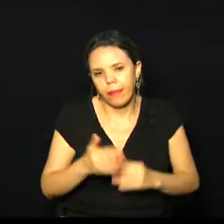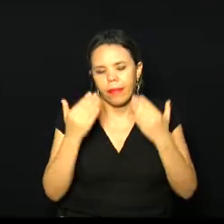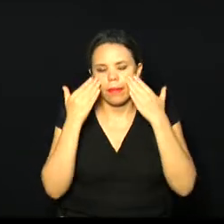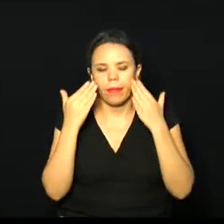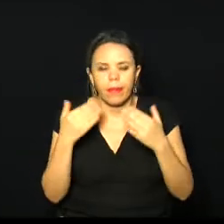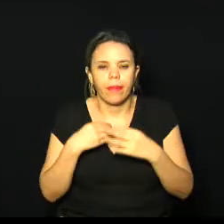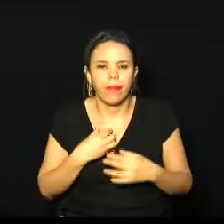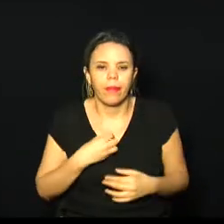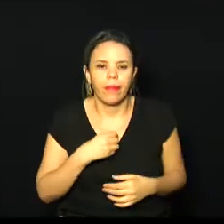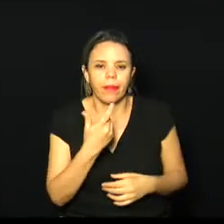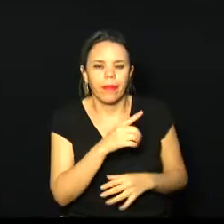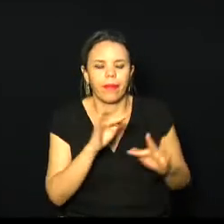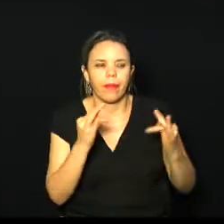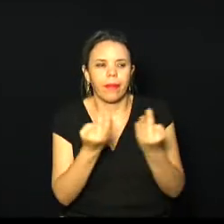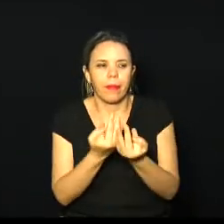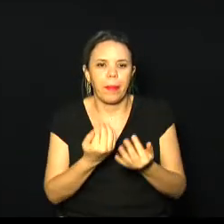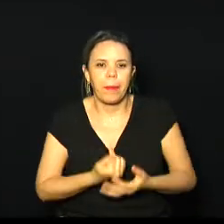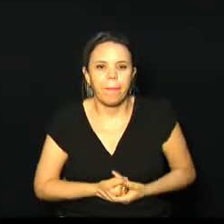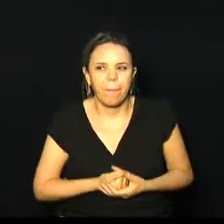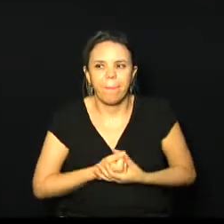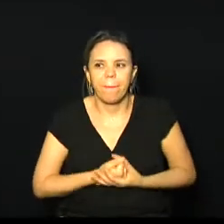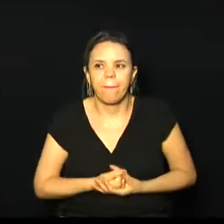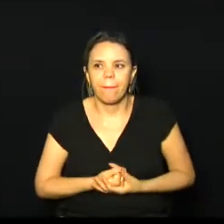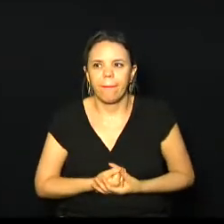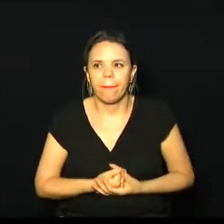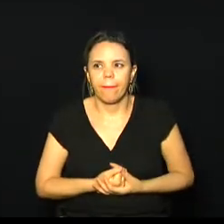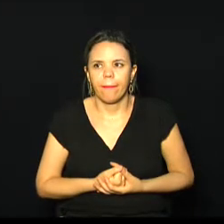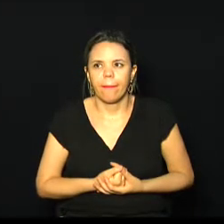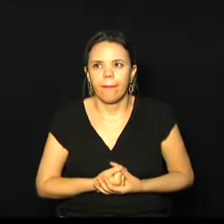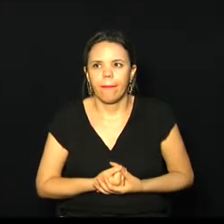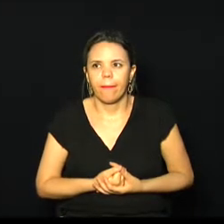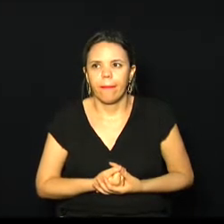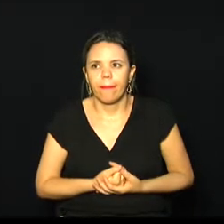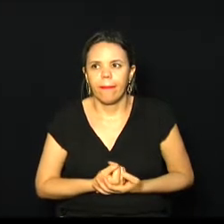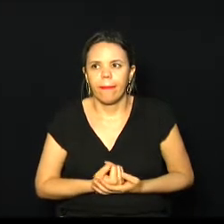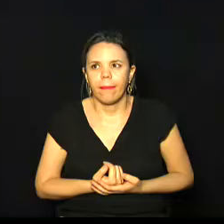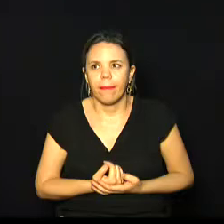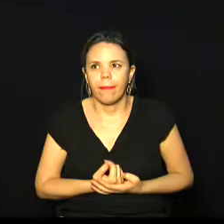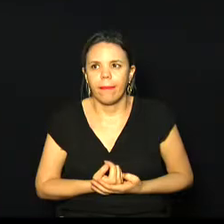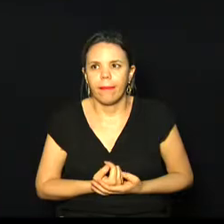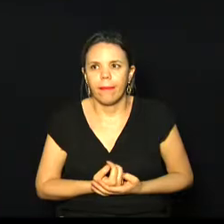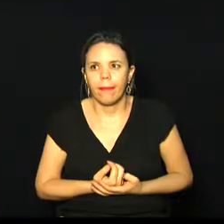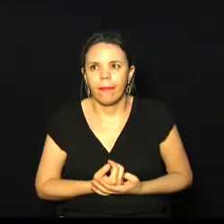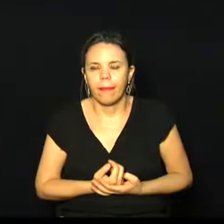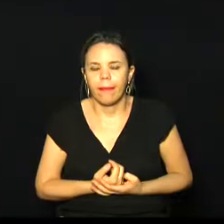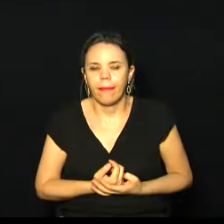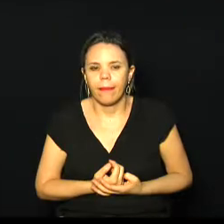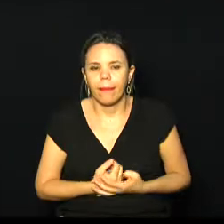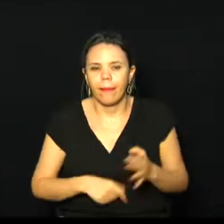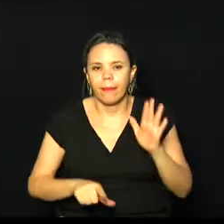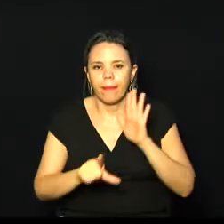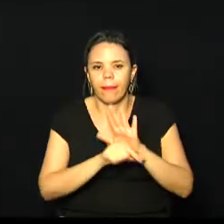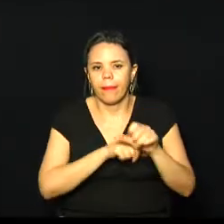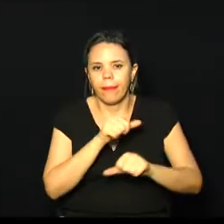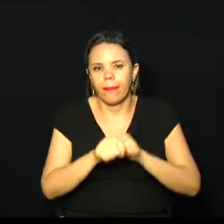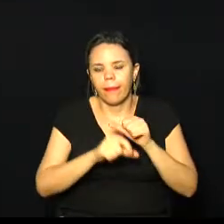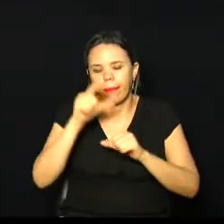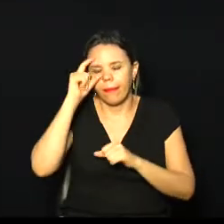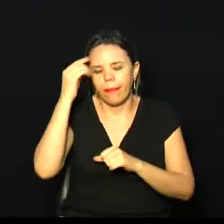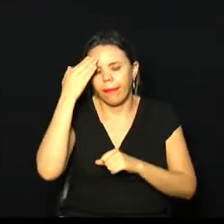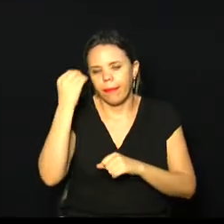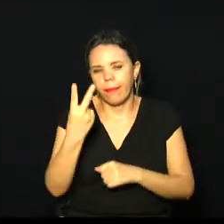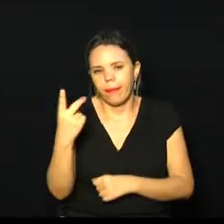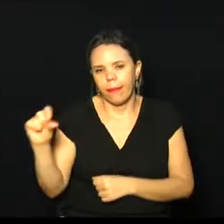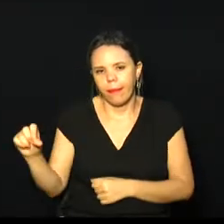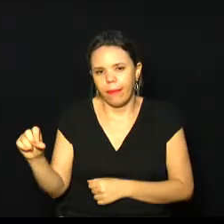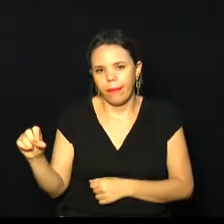testemunhas e ou familiares. Bárbara, por favor. Uma outra lei que alterou a Lei Maria da Penha em